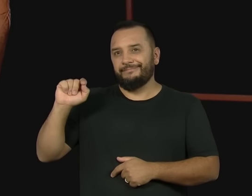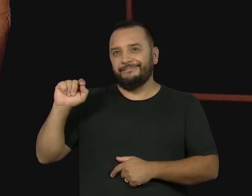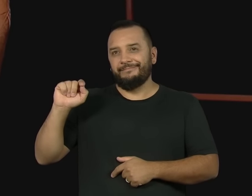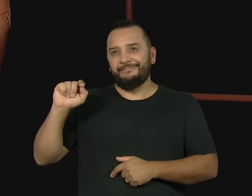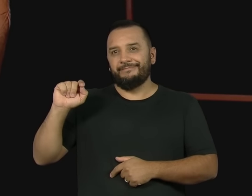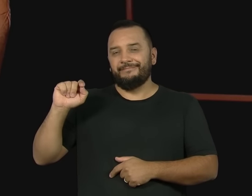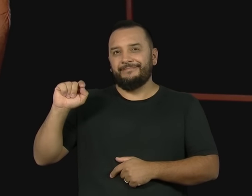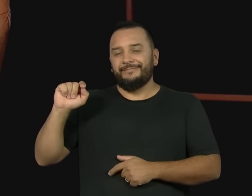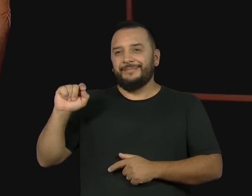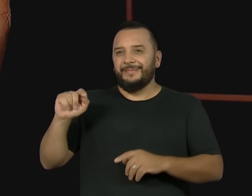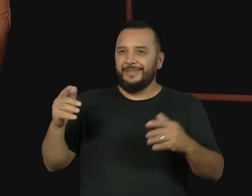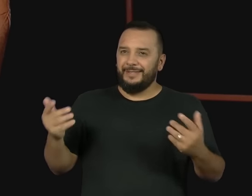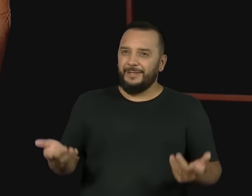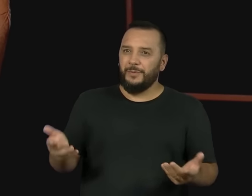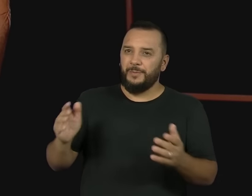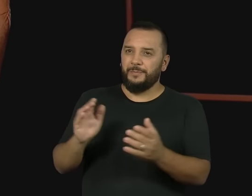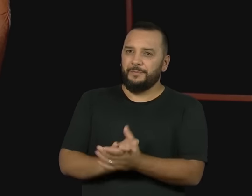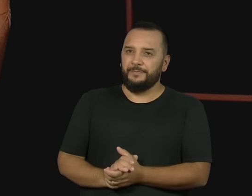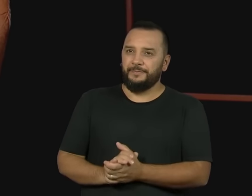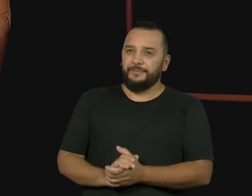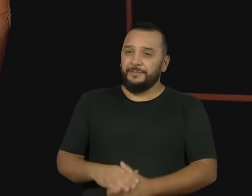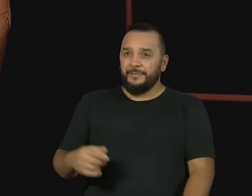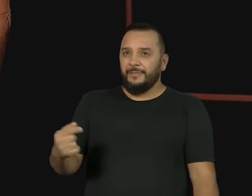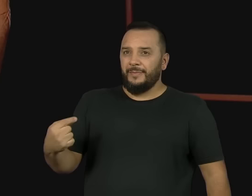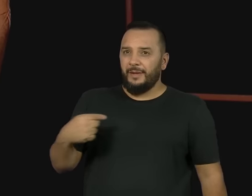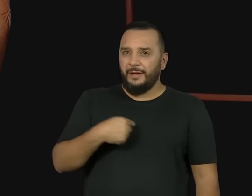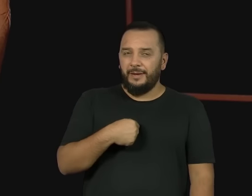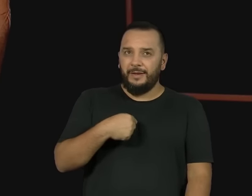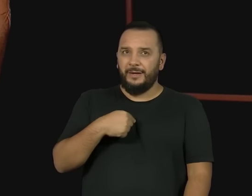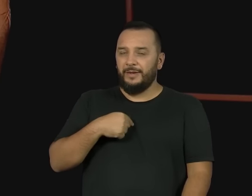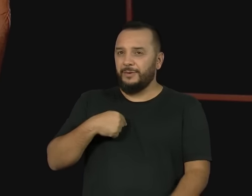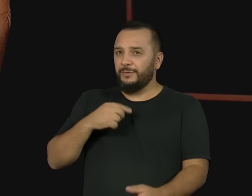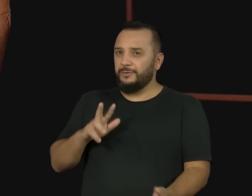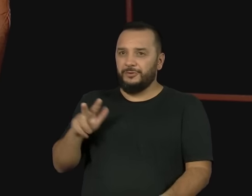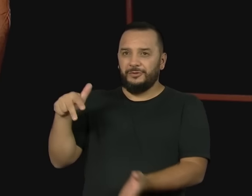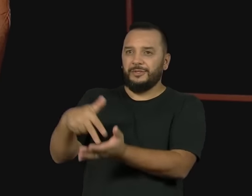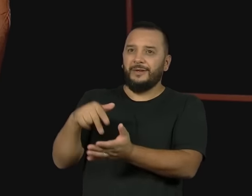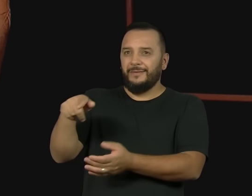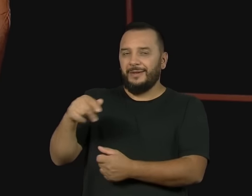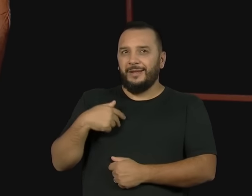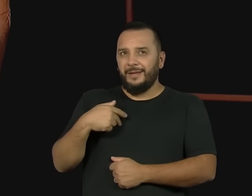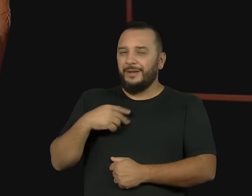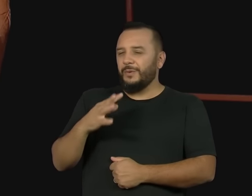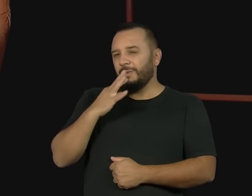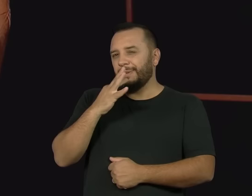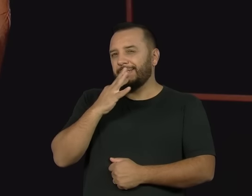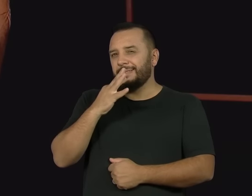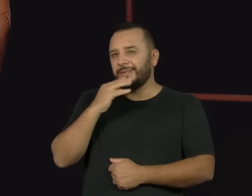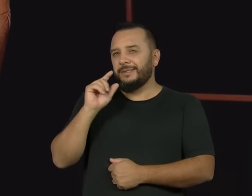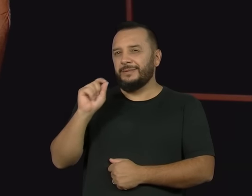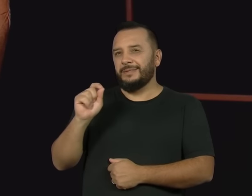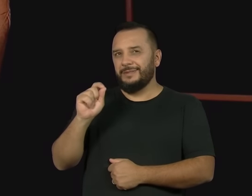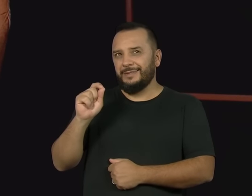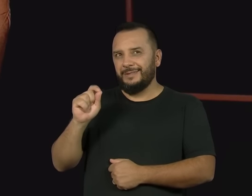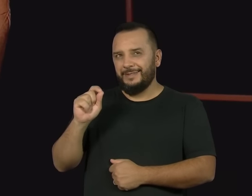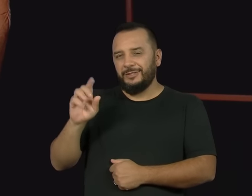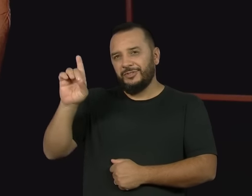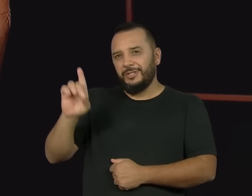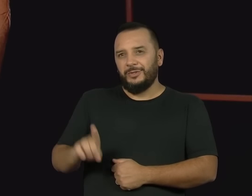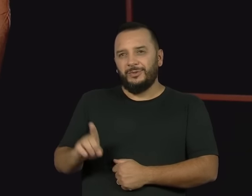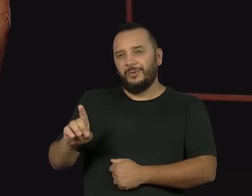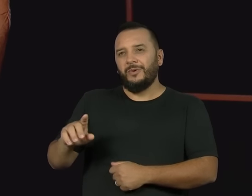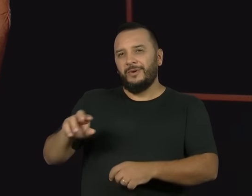Então, eu chegava lá e, primeiro que eu conhecia um monte de outras editoras, então eu